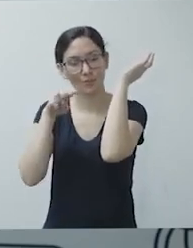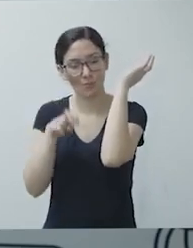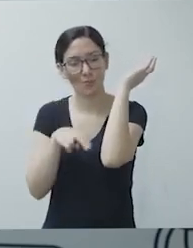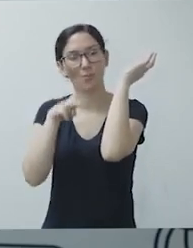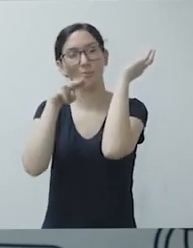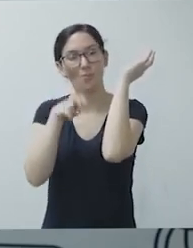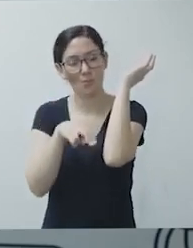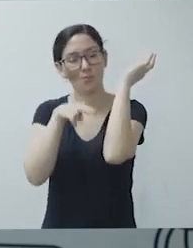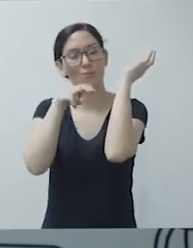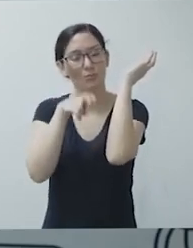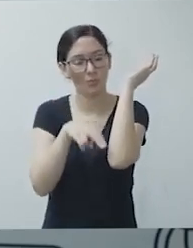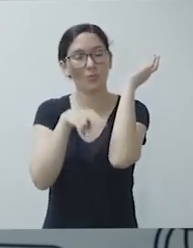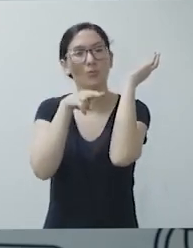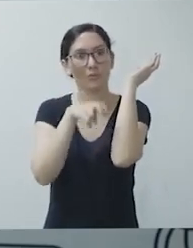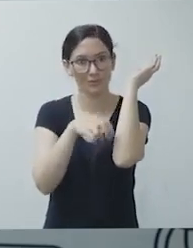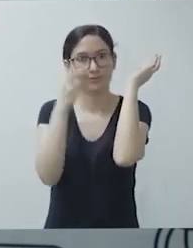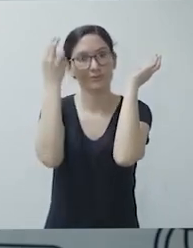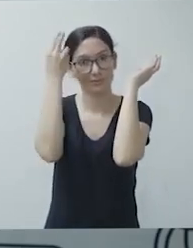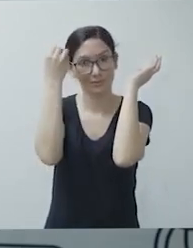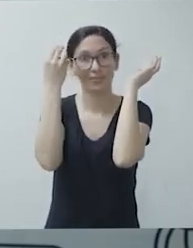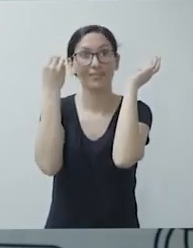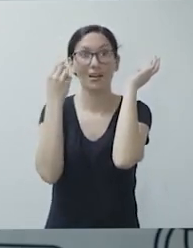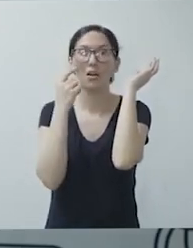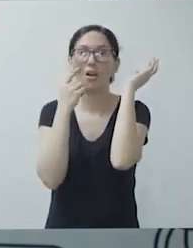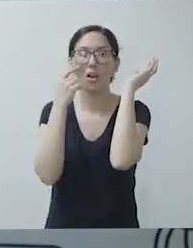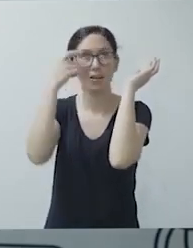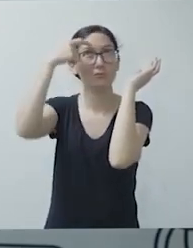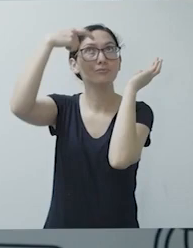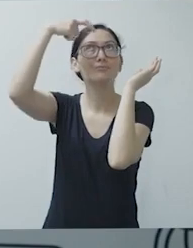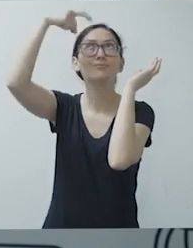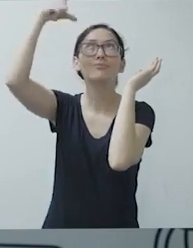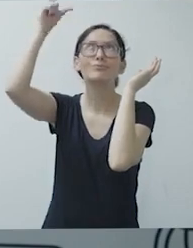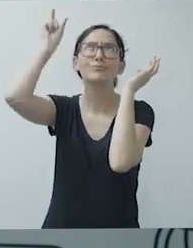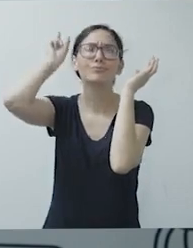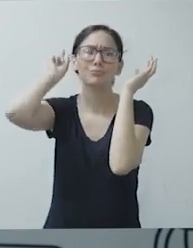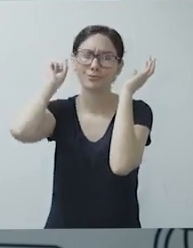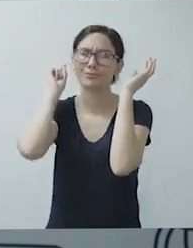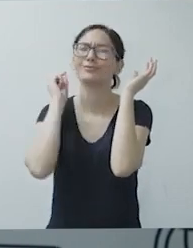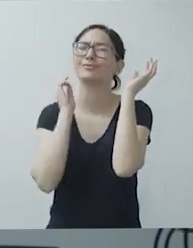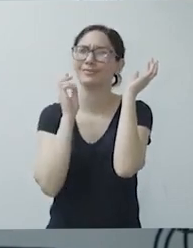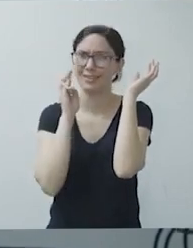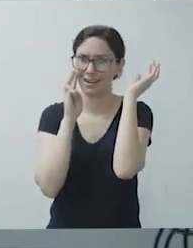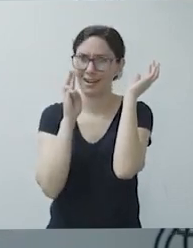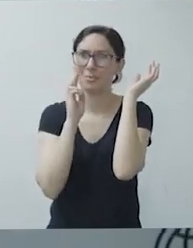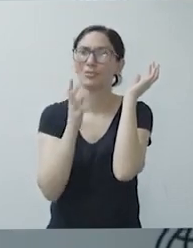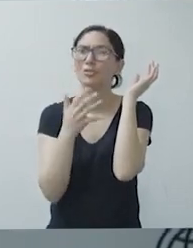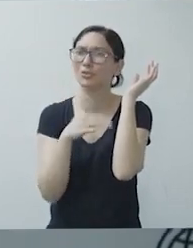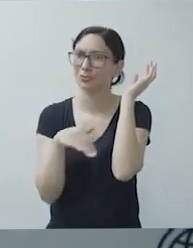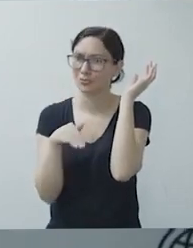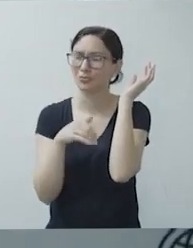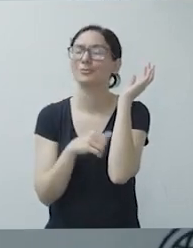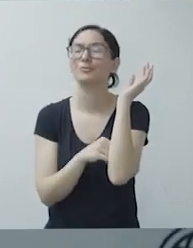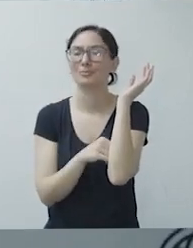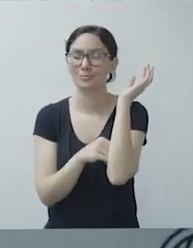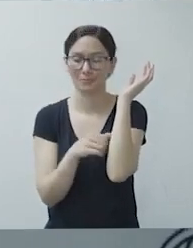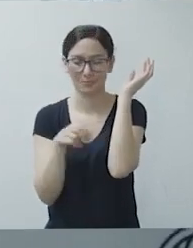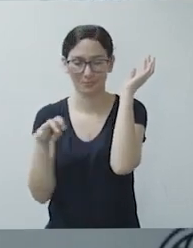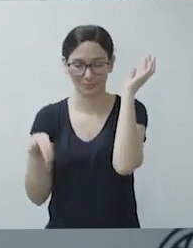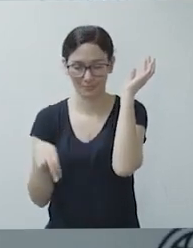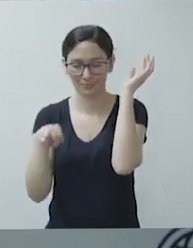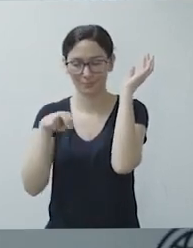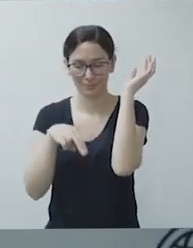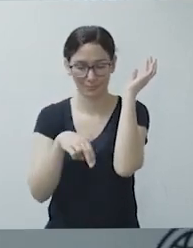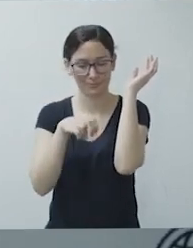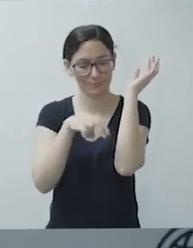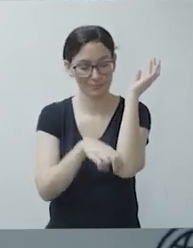Olha as orelhas dele aqui. Grandes, compridas. A gente até já conversou sobre isso em outra aula. Então, o nosso